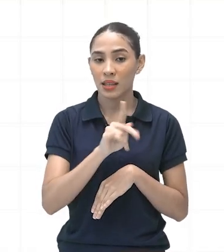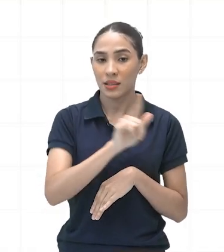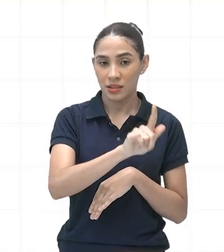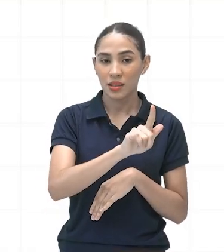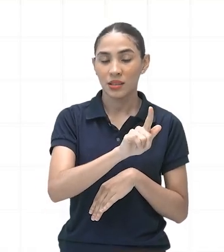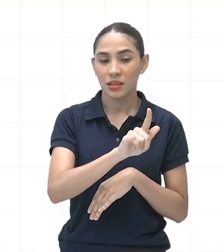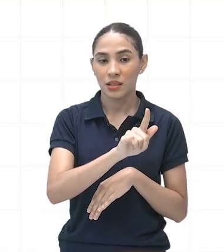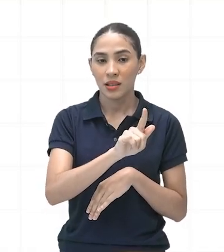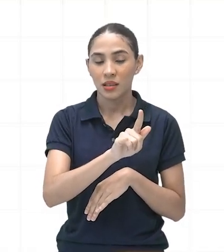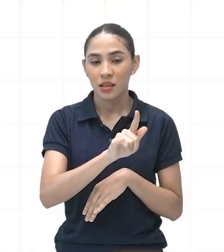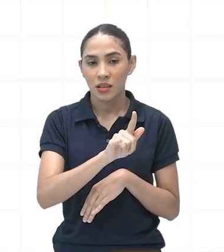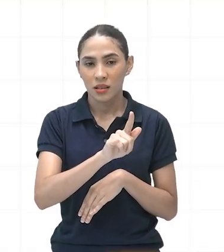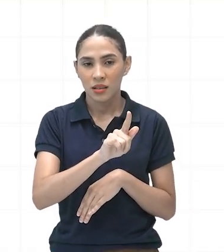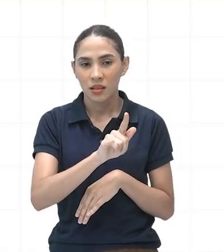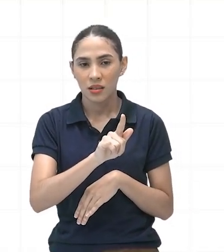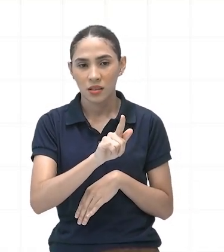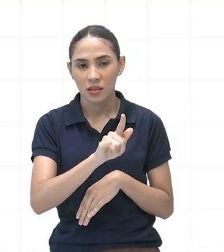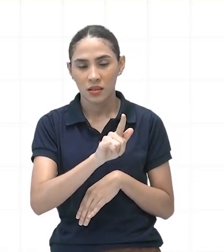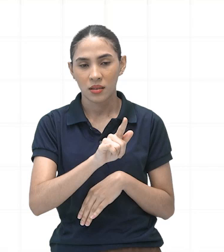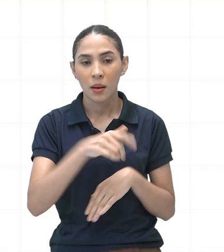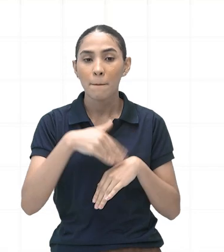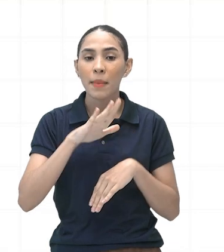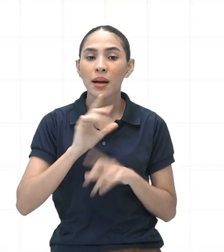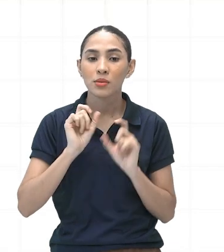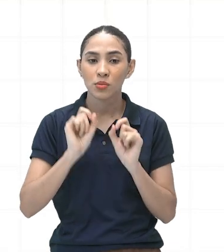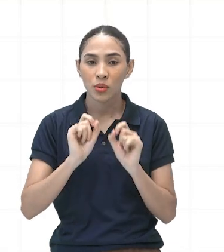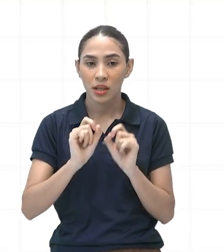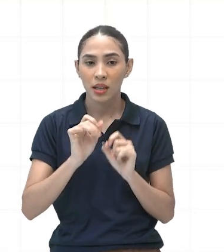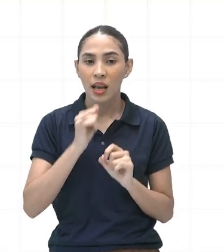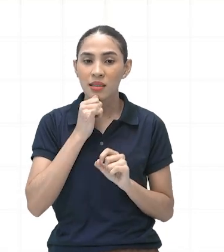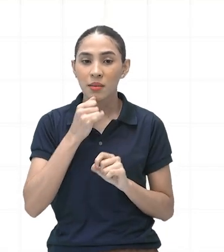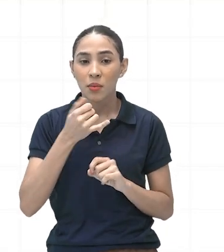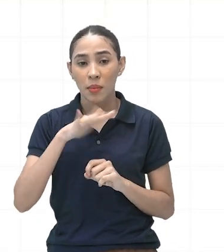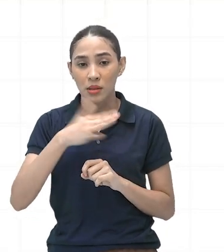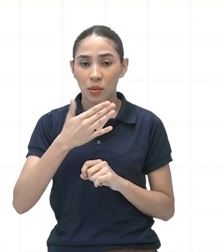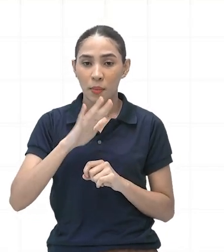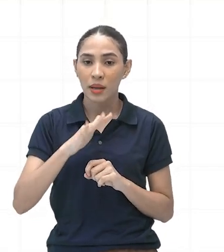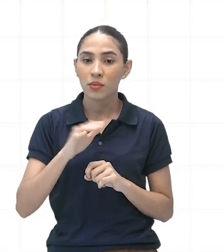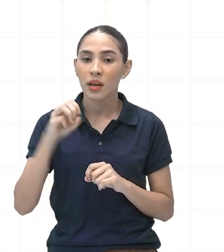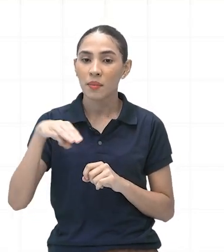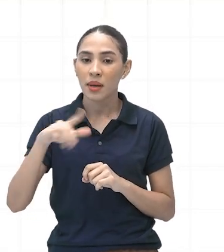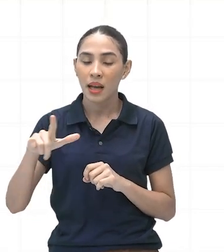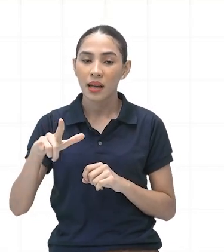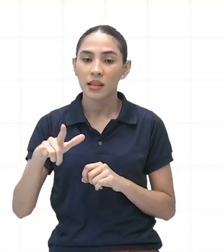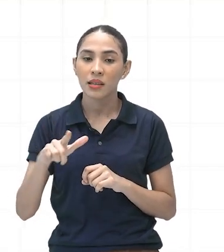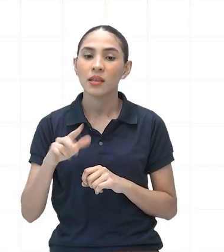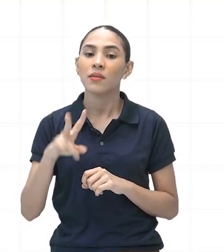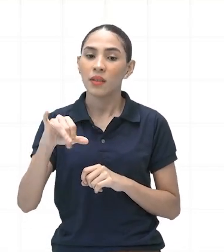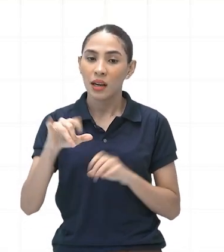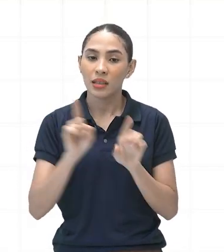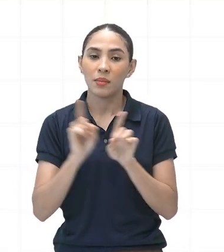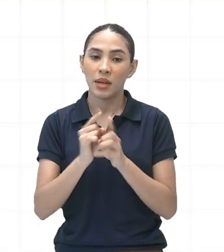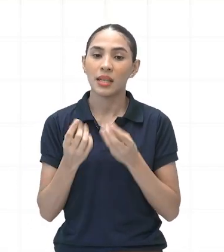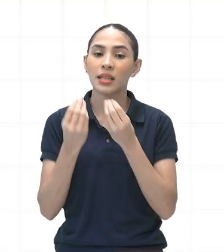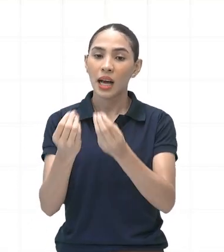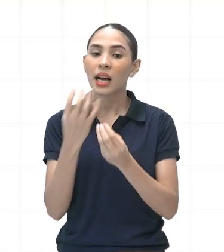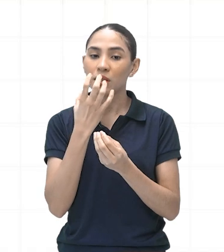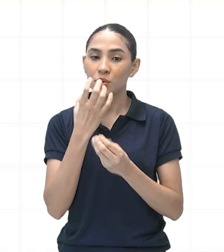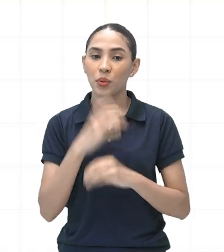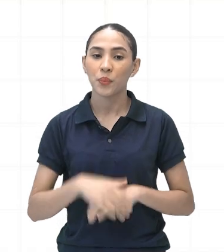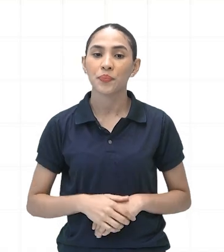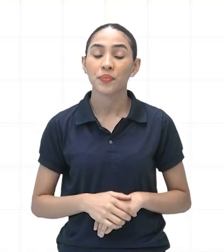quanto mais peso, mais ou menos ml de antibiótico a gente vai dar para o